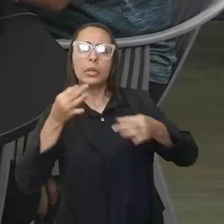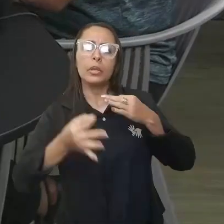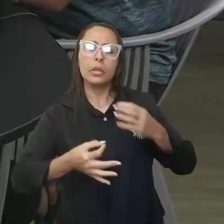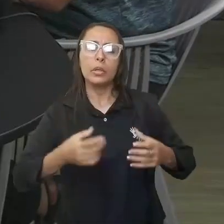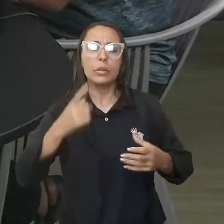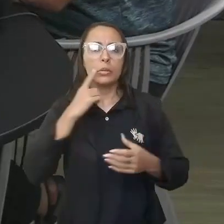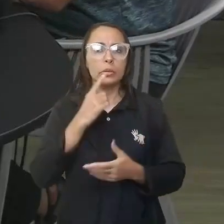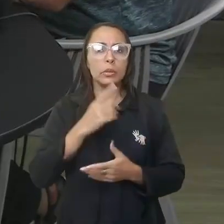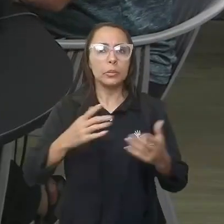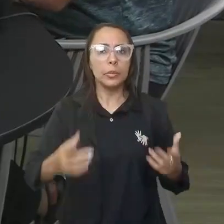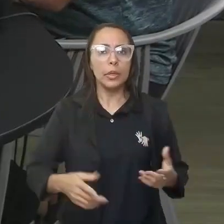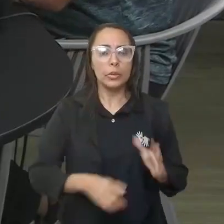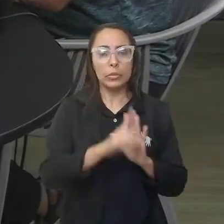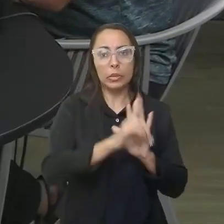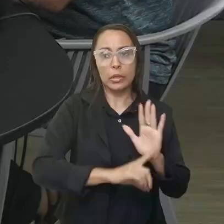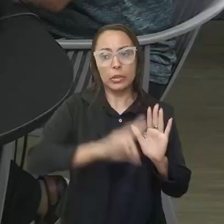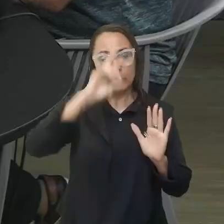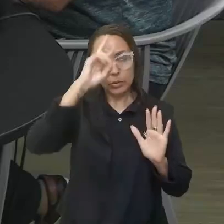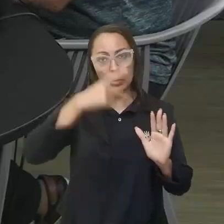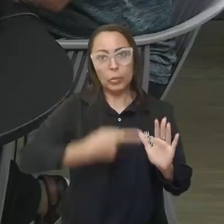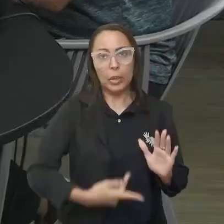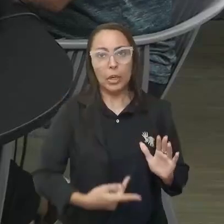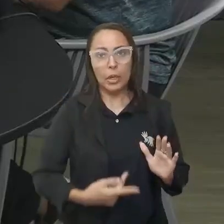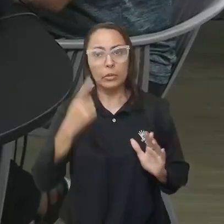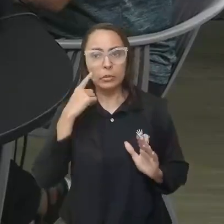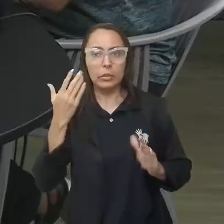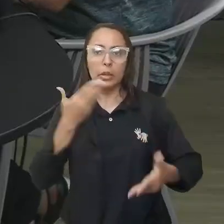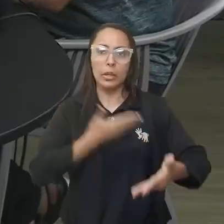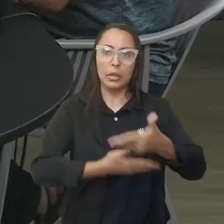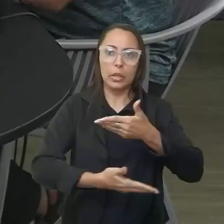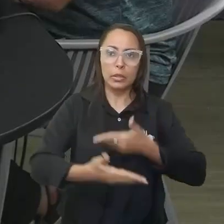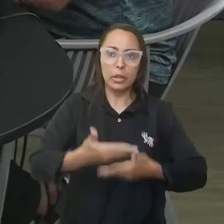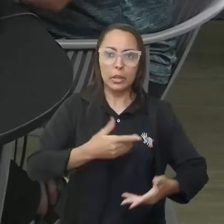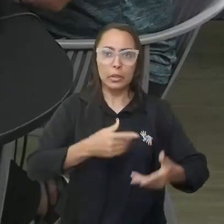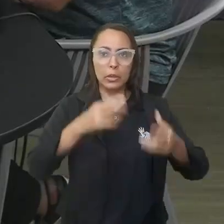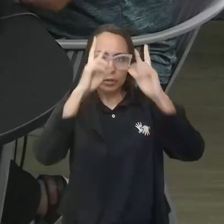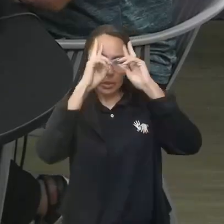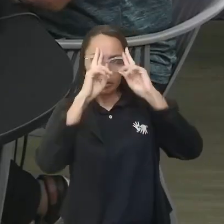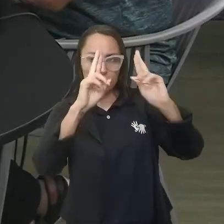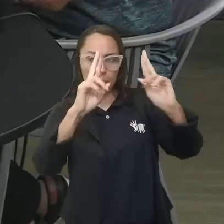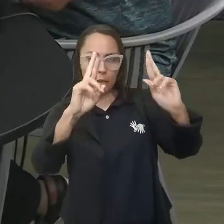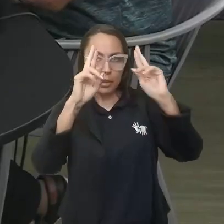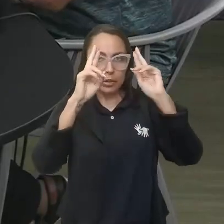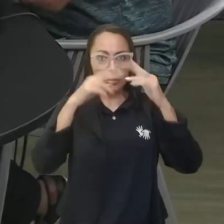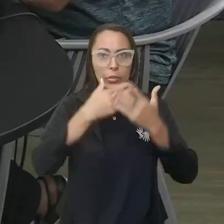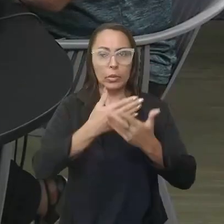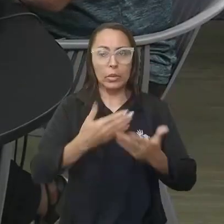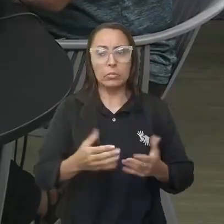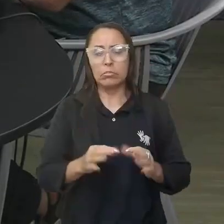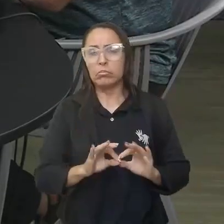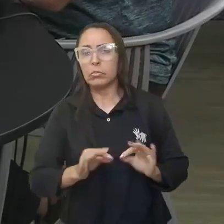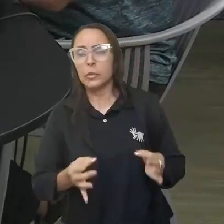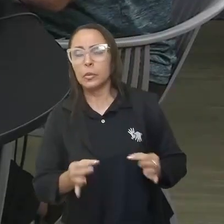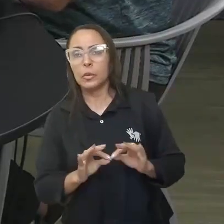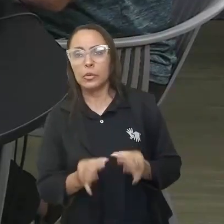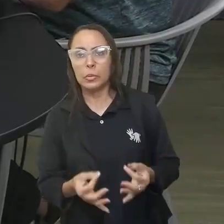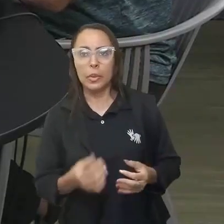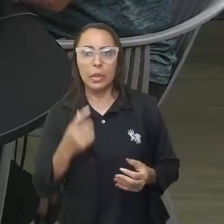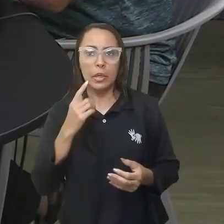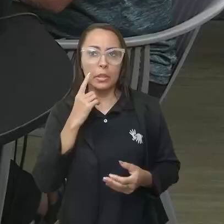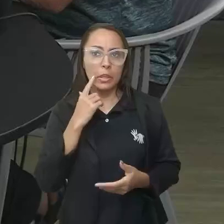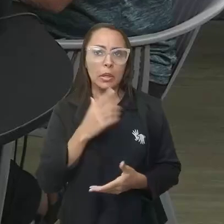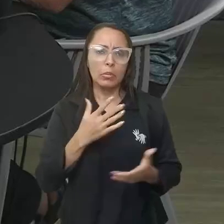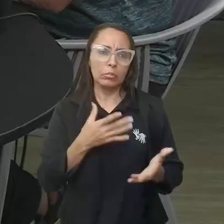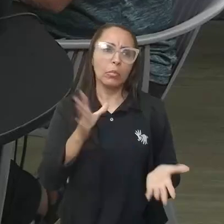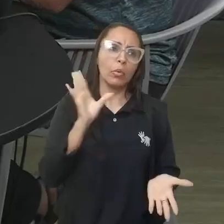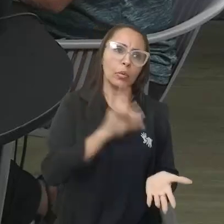siga os direitos humanos, que respeite o outro, a outra, sabe? Que simplesmente um papo até que fica meio óbvio,